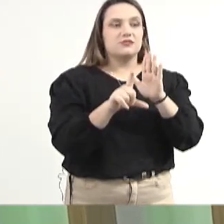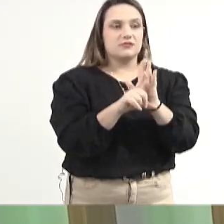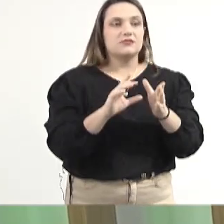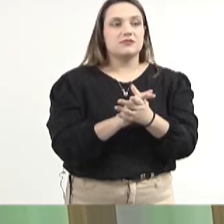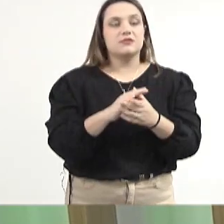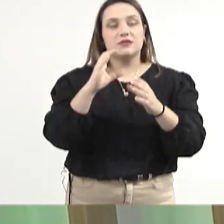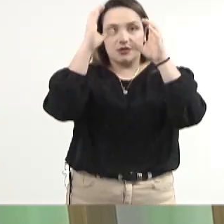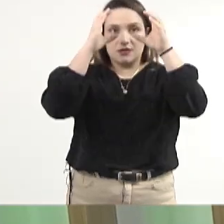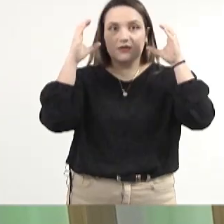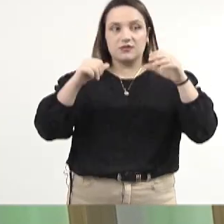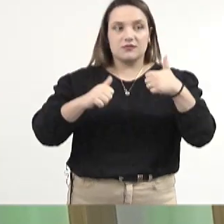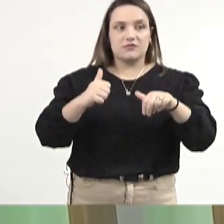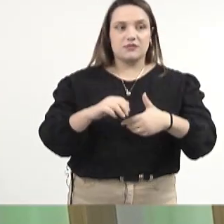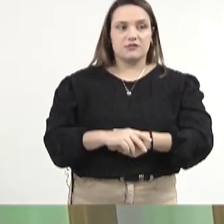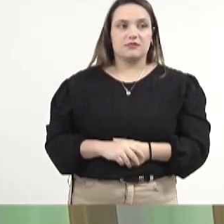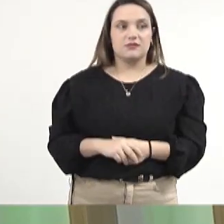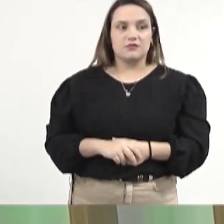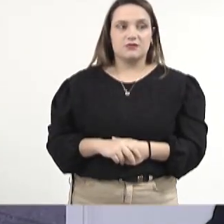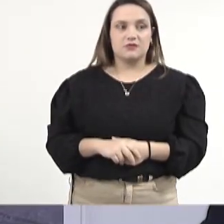relator.